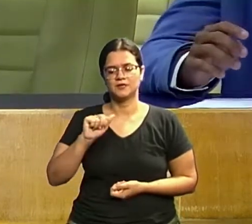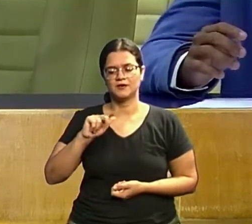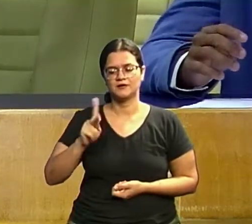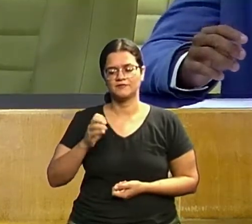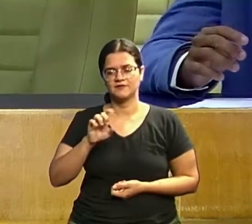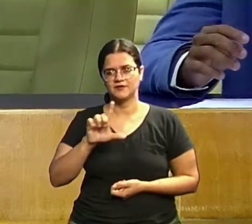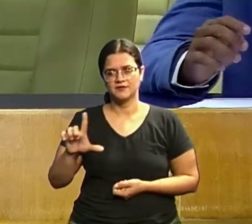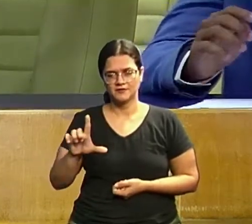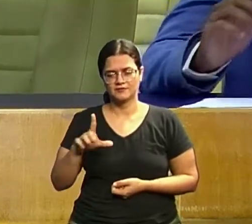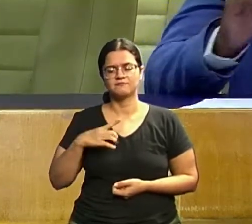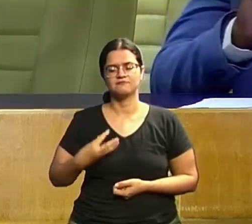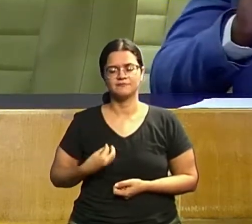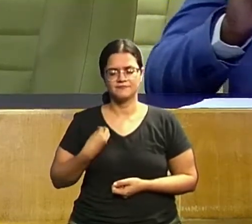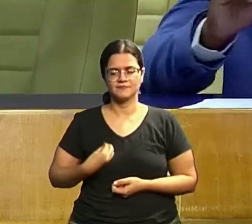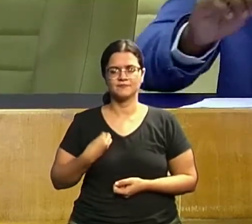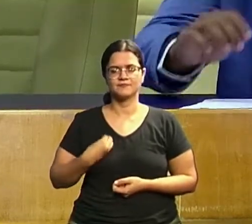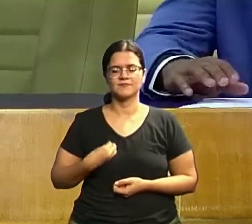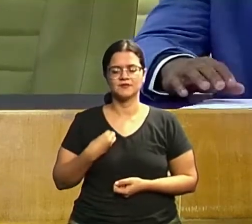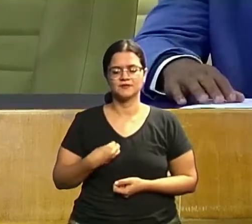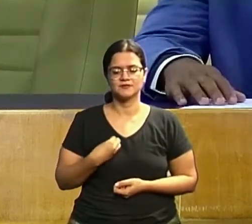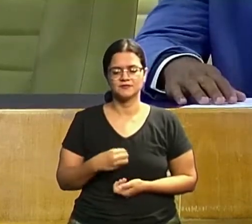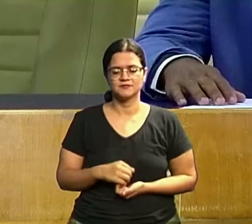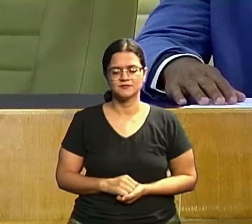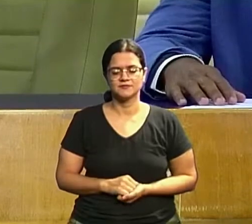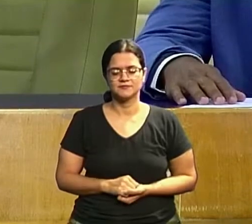Rafael da Saúde, presente.